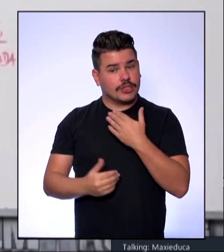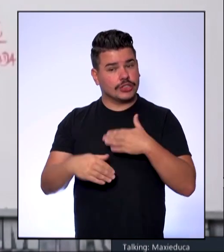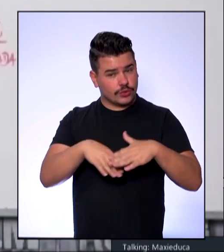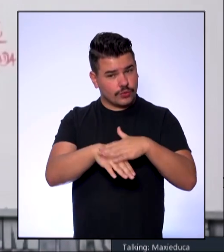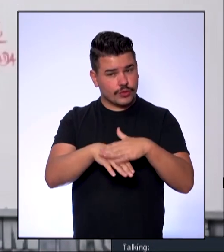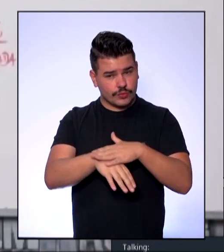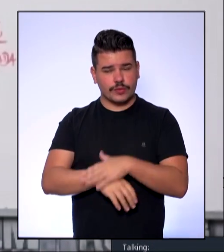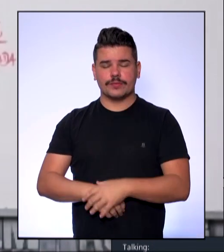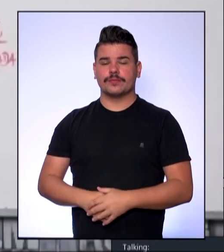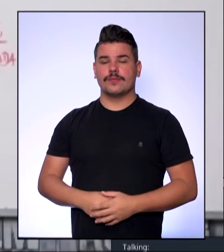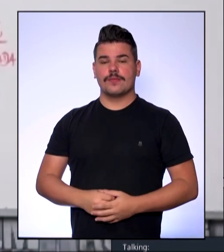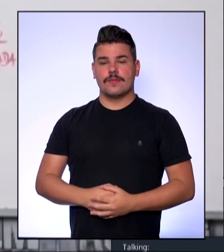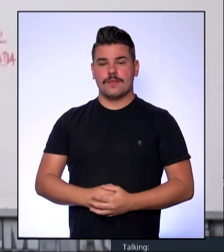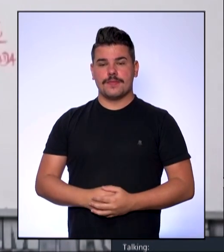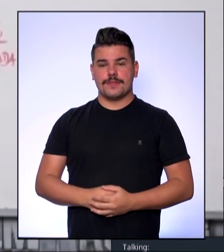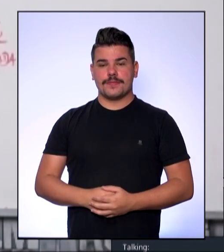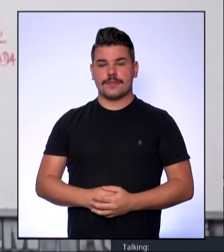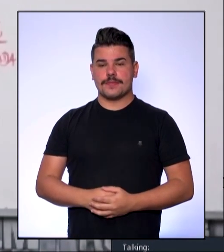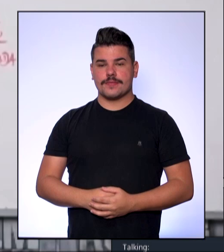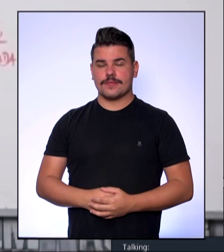continuamos.